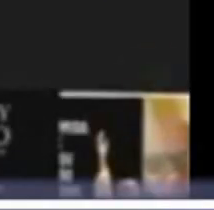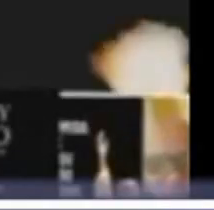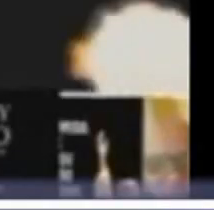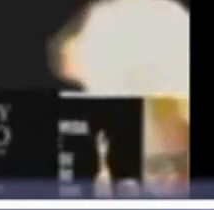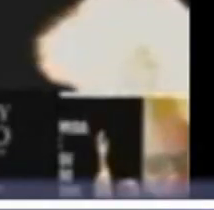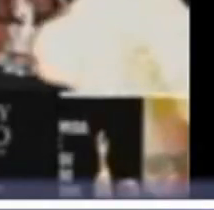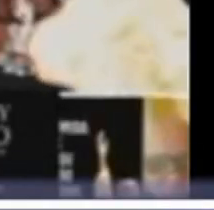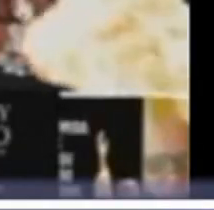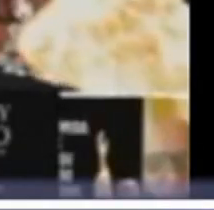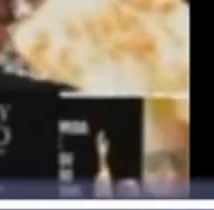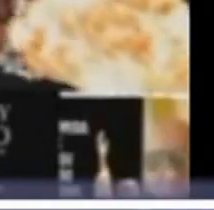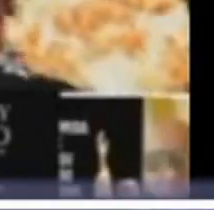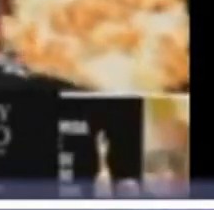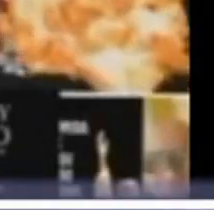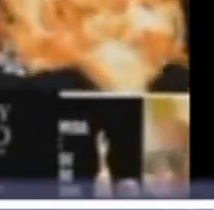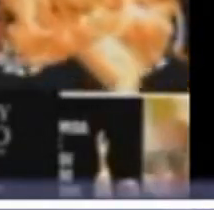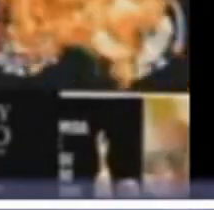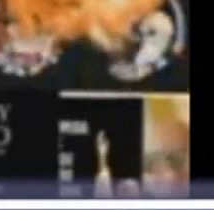A função